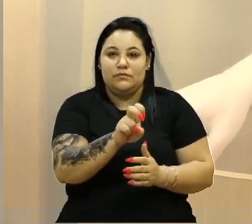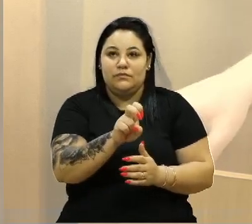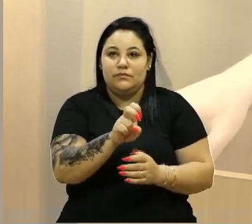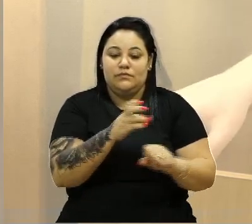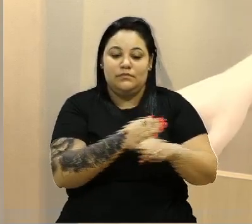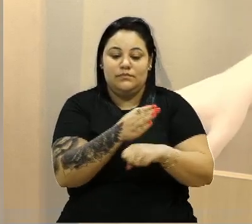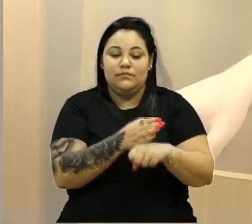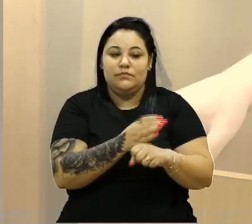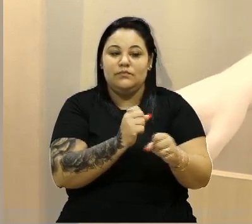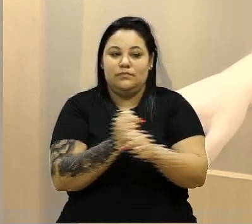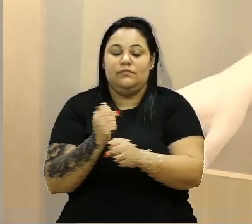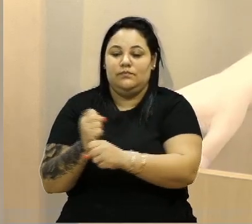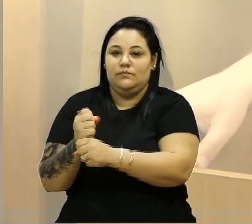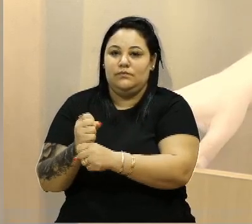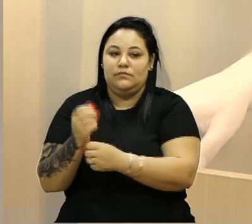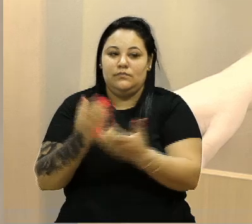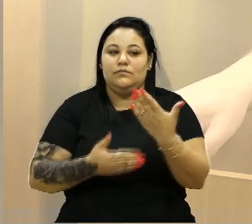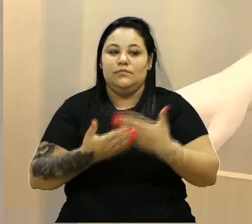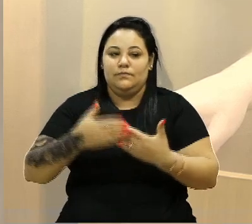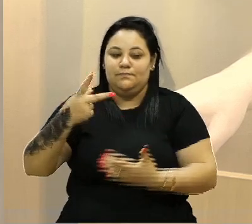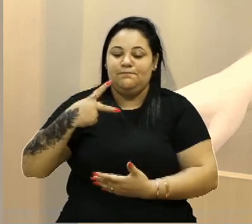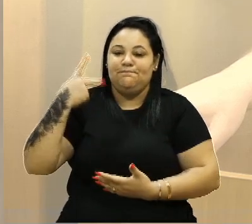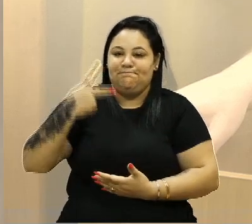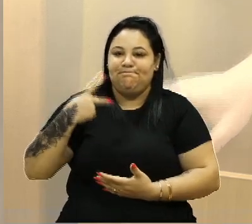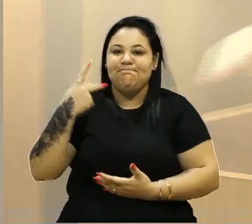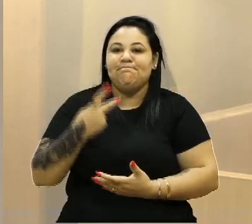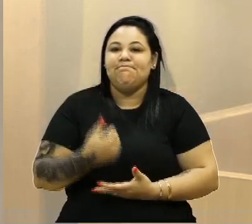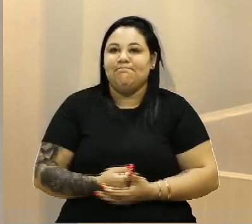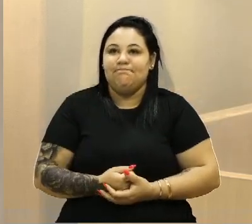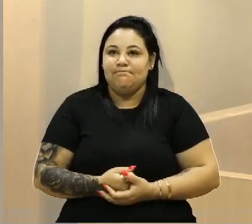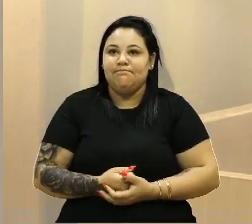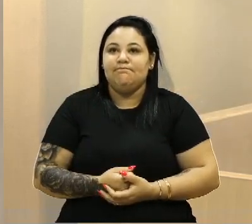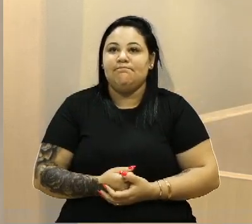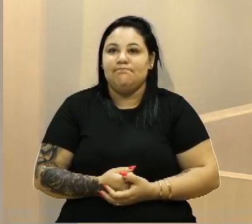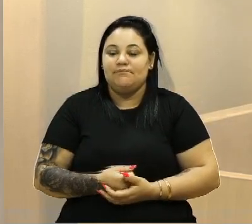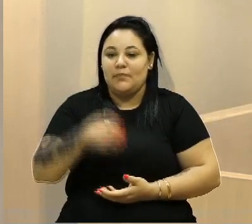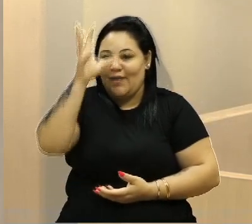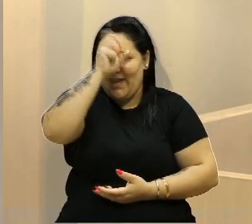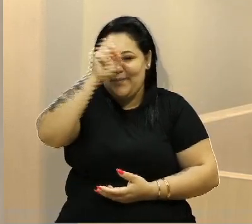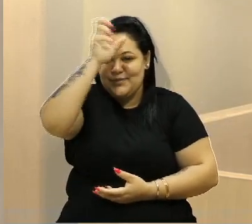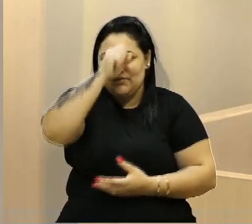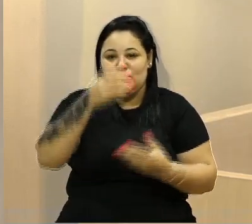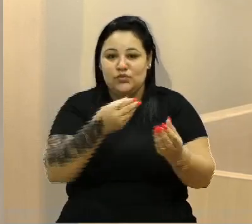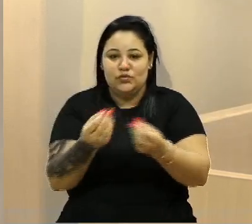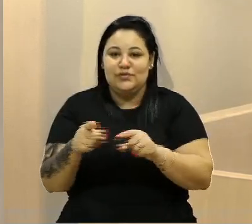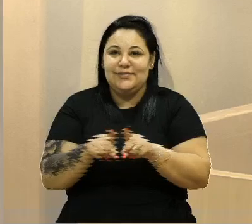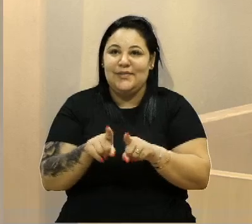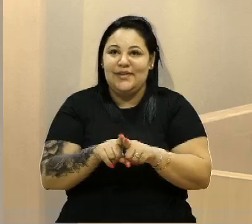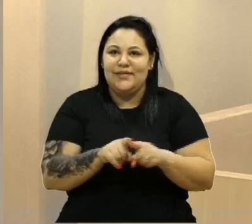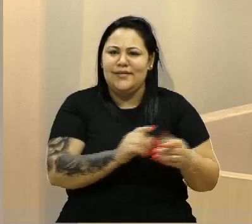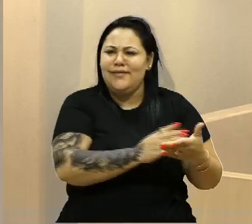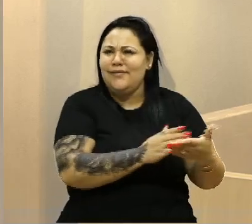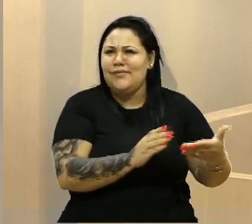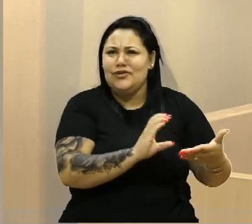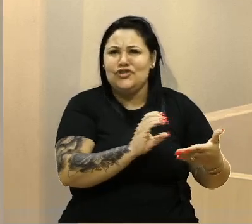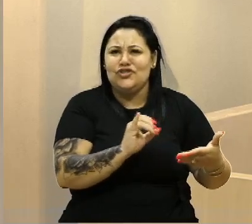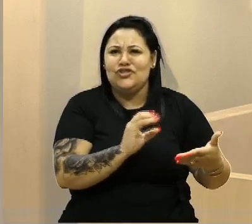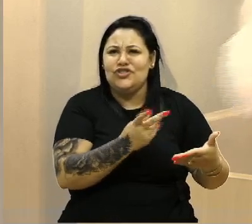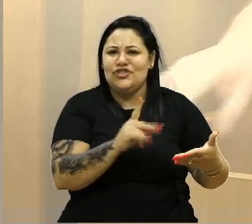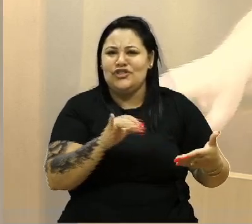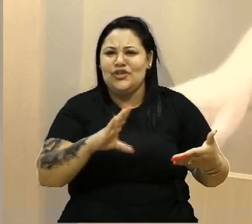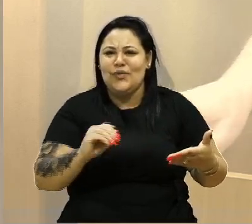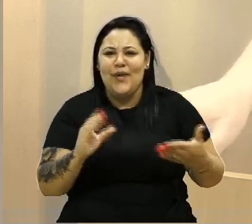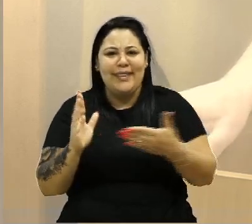com todos os vereadores, com todo mundo a gente Declaração de líder da bancada do PT. Aprendeu bastante. Desde o Chico até a Marisol, posso usar os